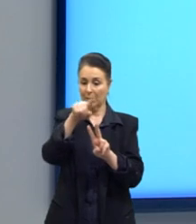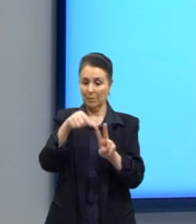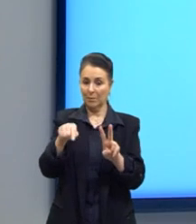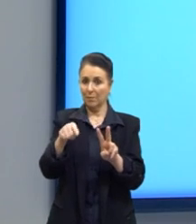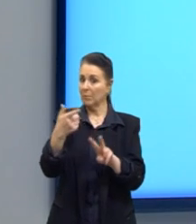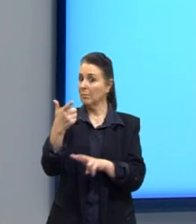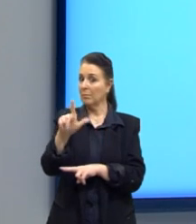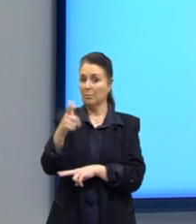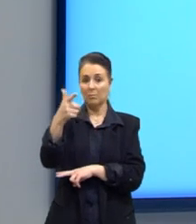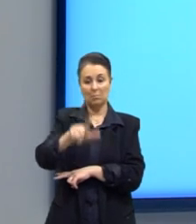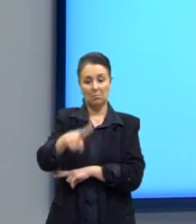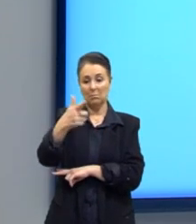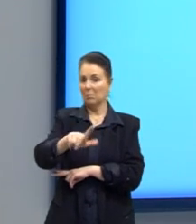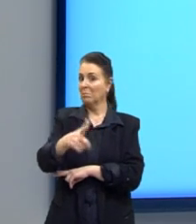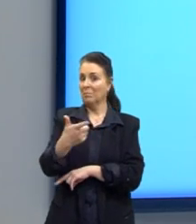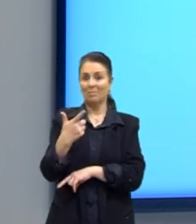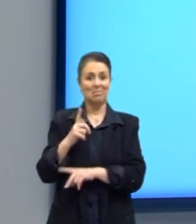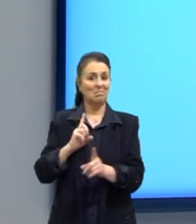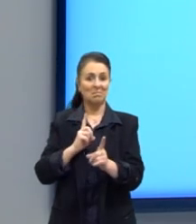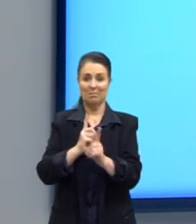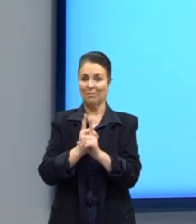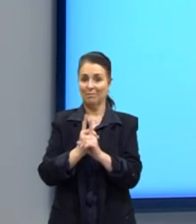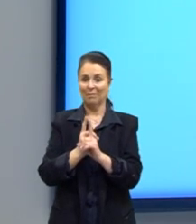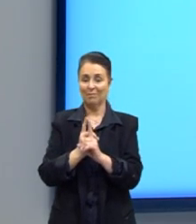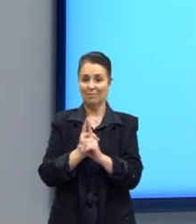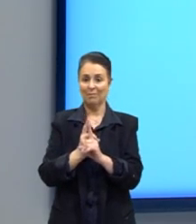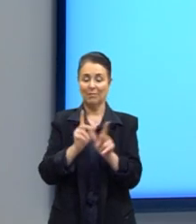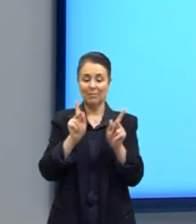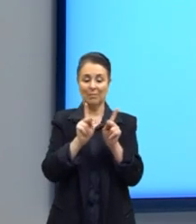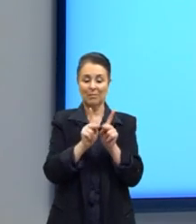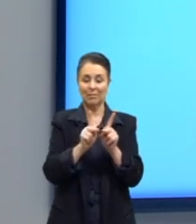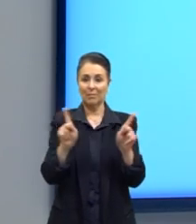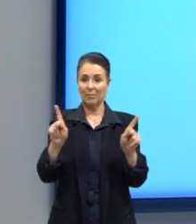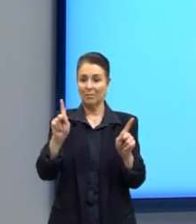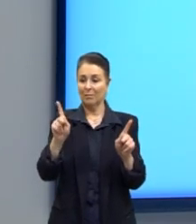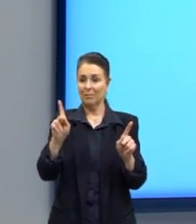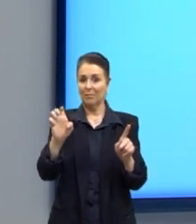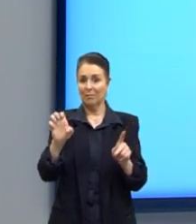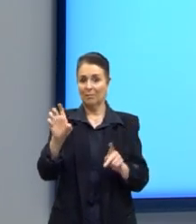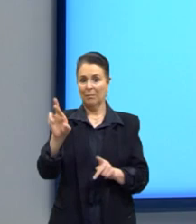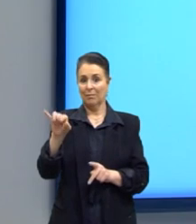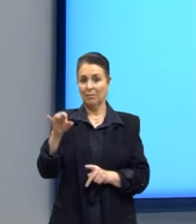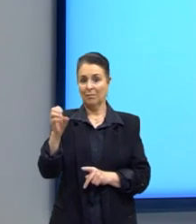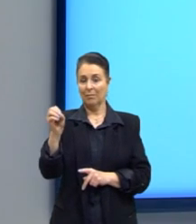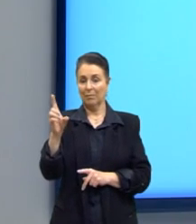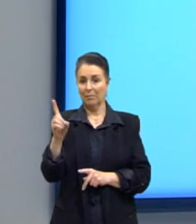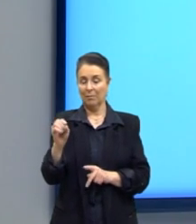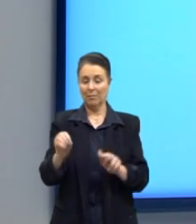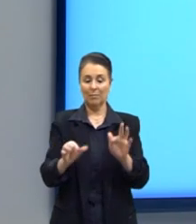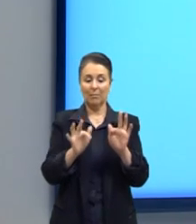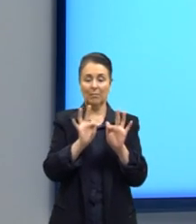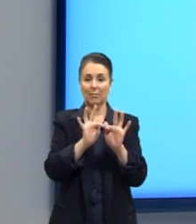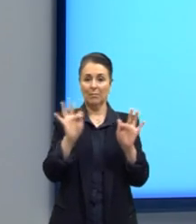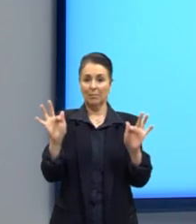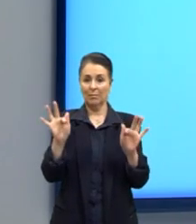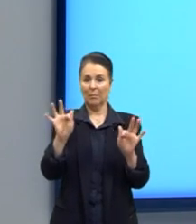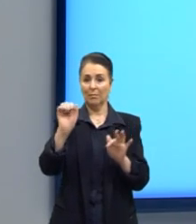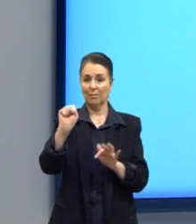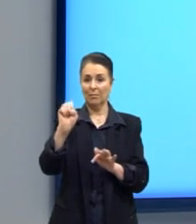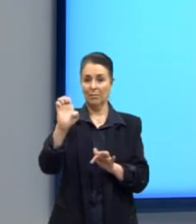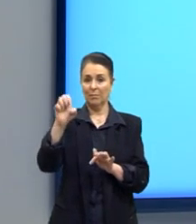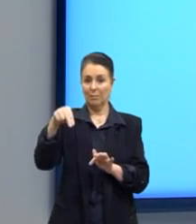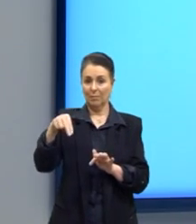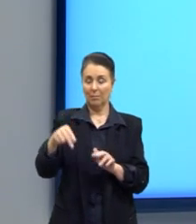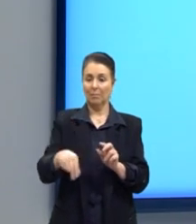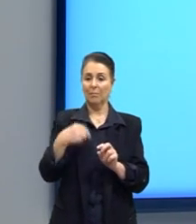repetição então nós chamamos de período no caso da função seno Então o período é